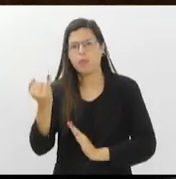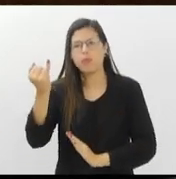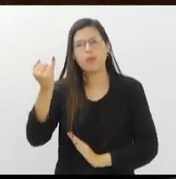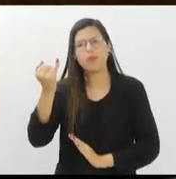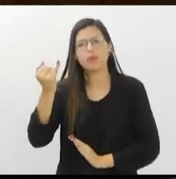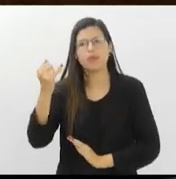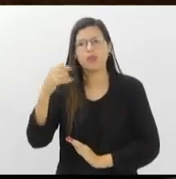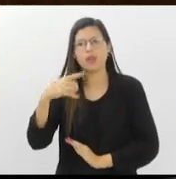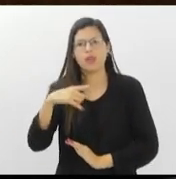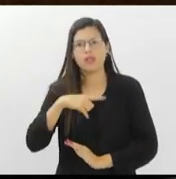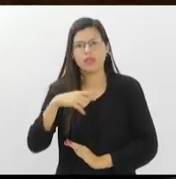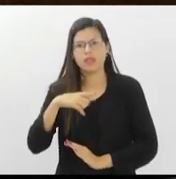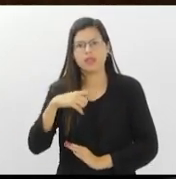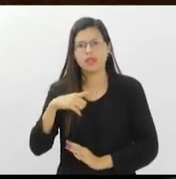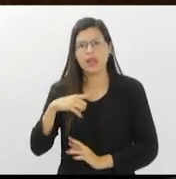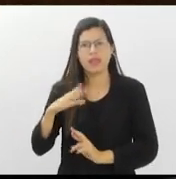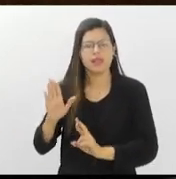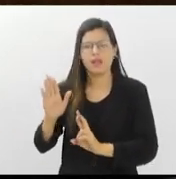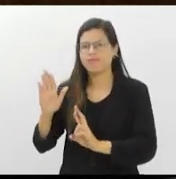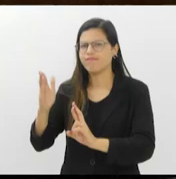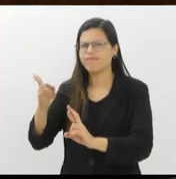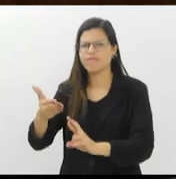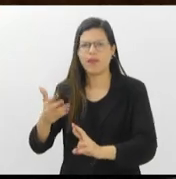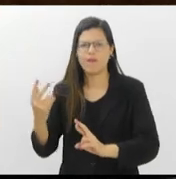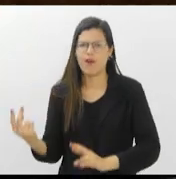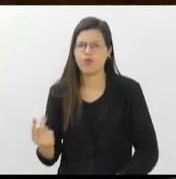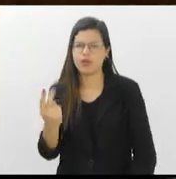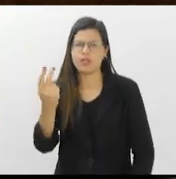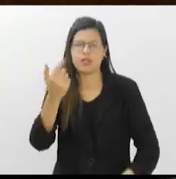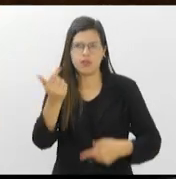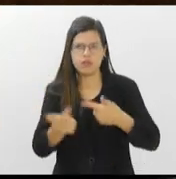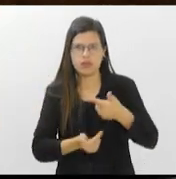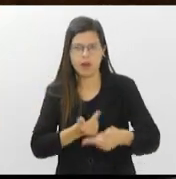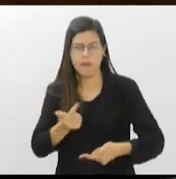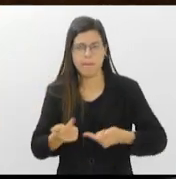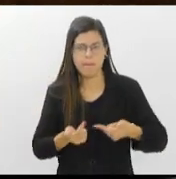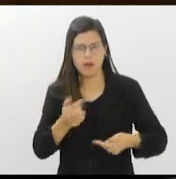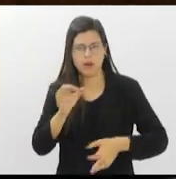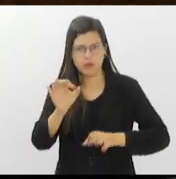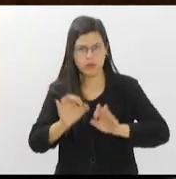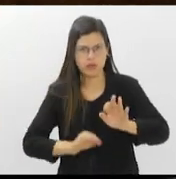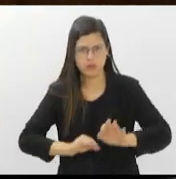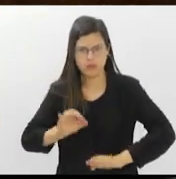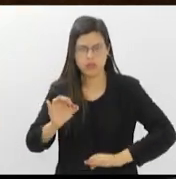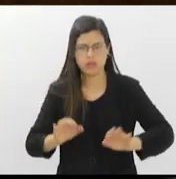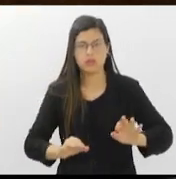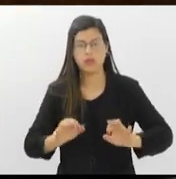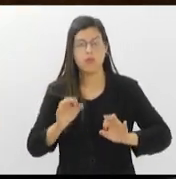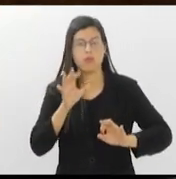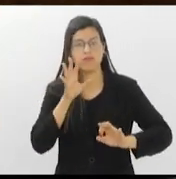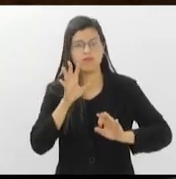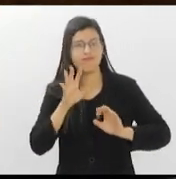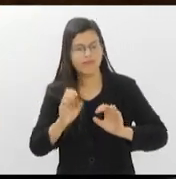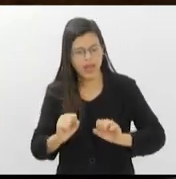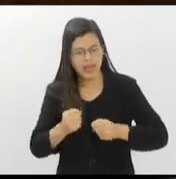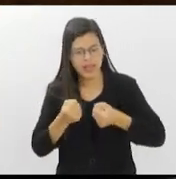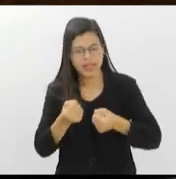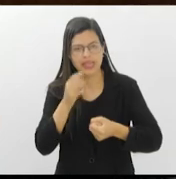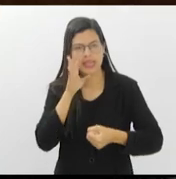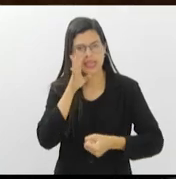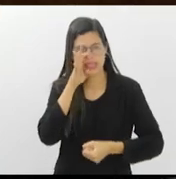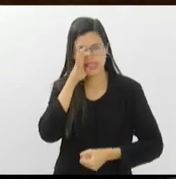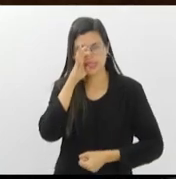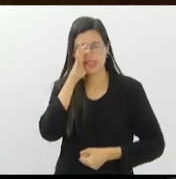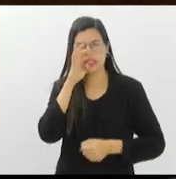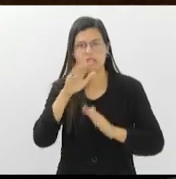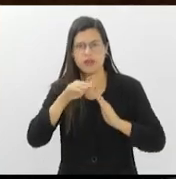esse reconhecimento, né, do trabalho, da organização, da resistência das comunidades quilombolas